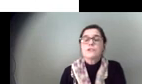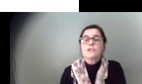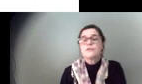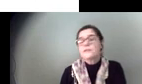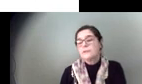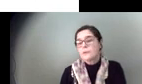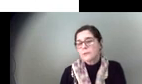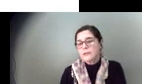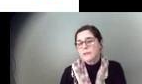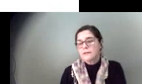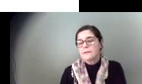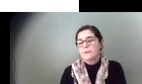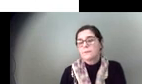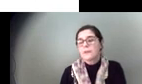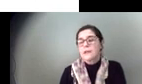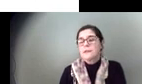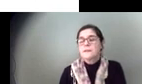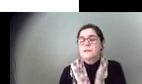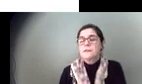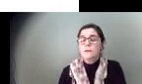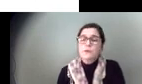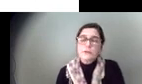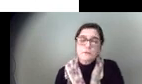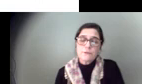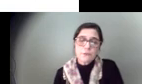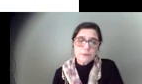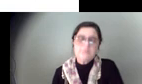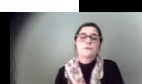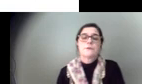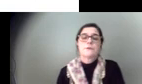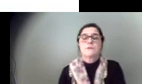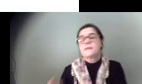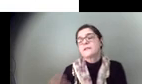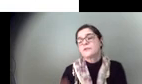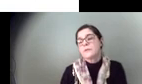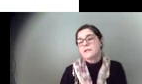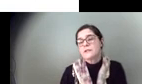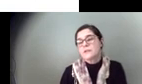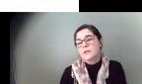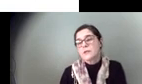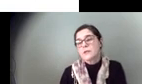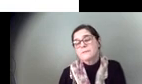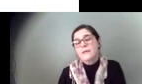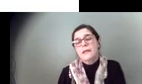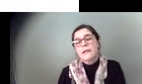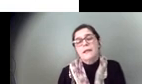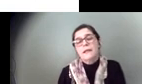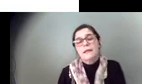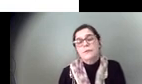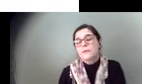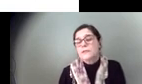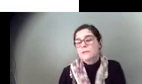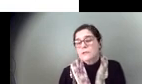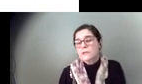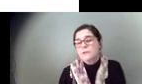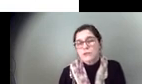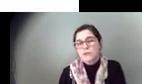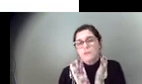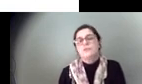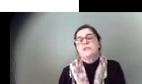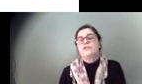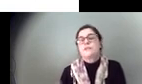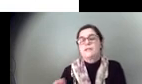facilitador para a gente fazer uma compreensão. Enquanto a nossa formação, vamos pensar somente nas nossas formações